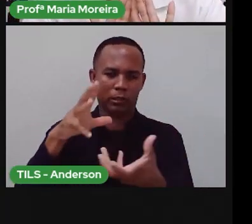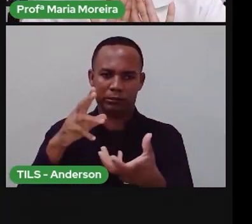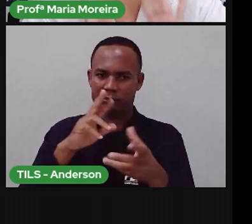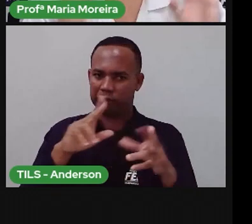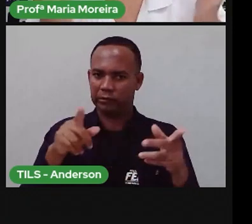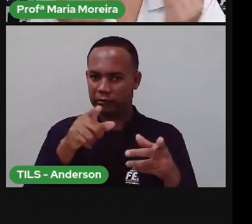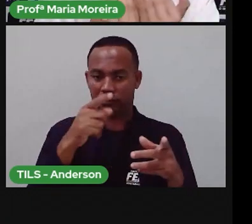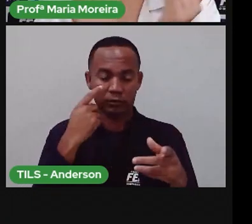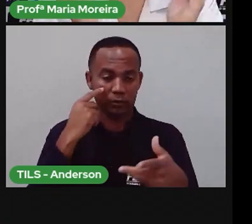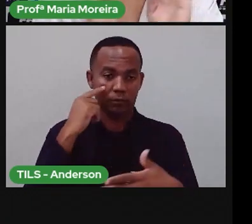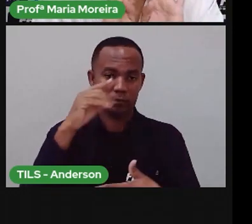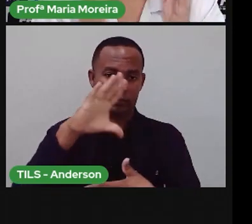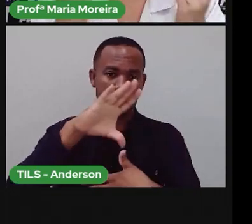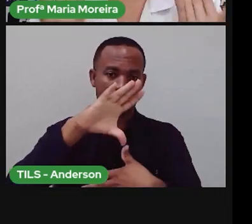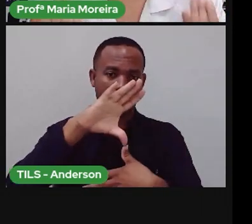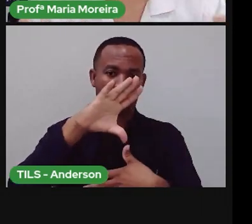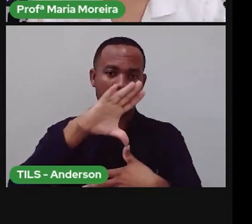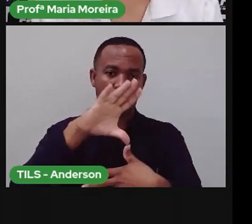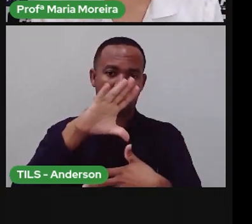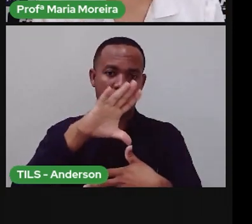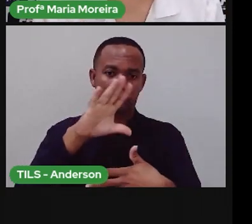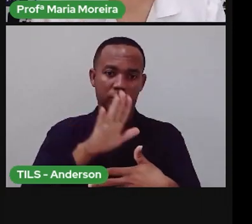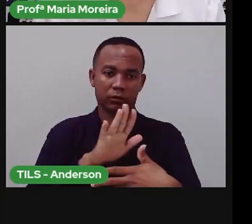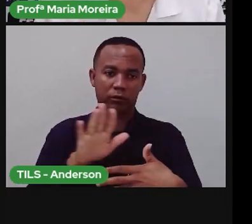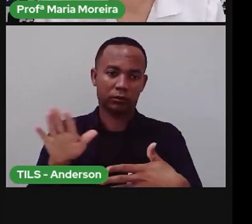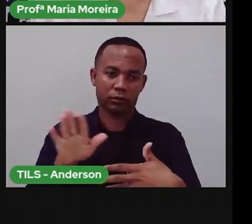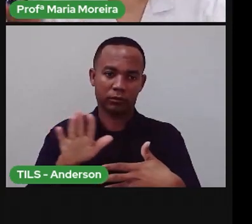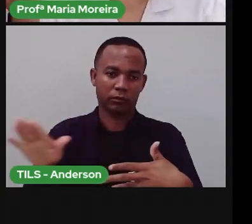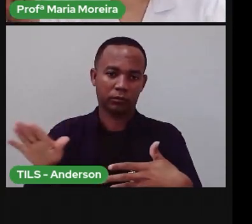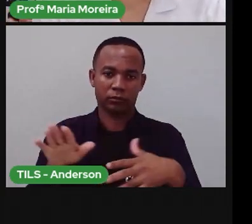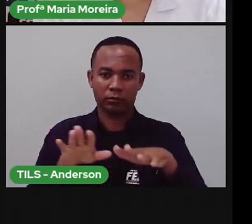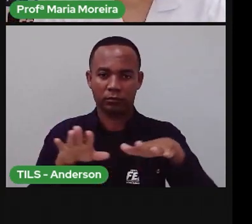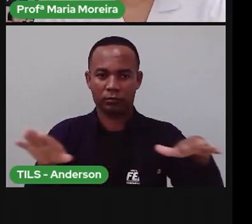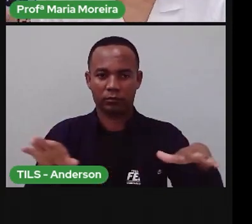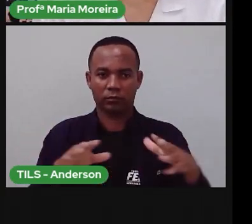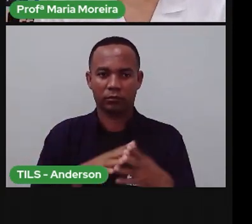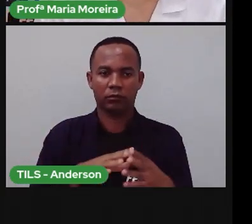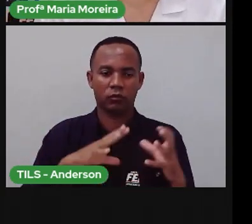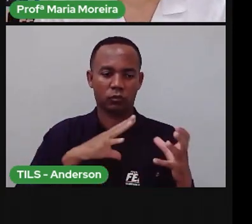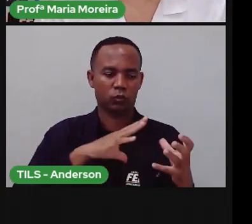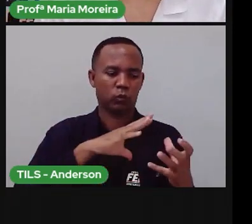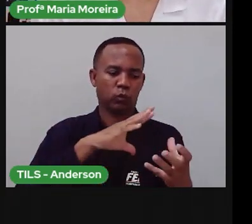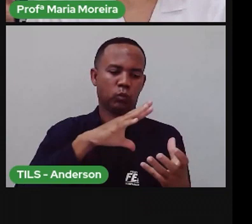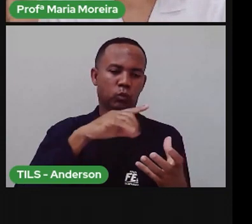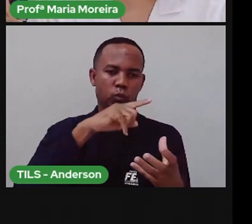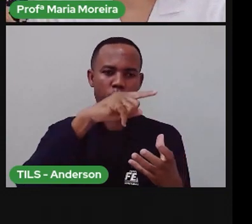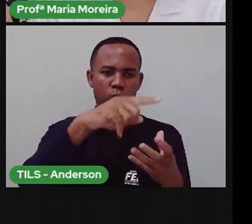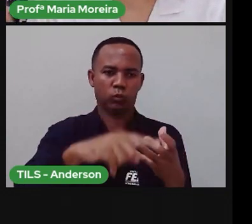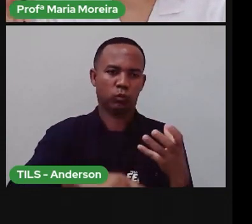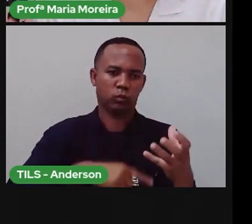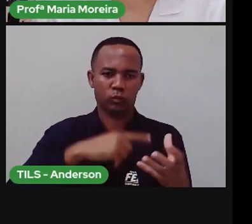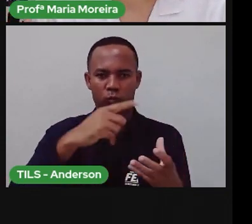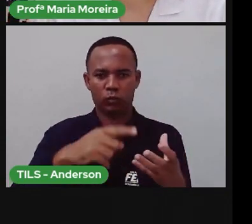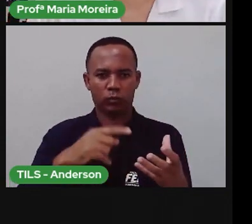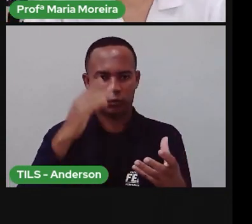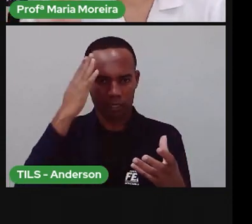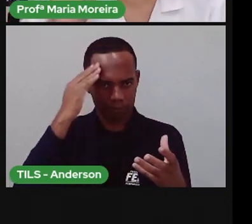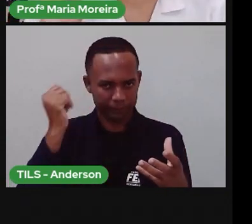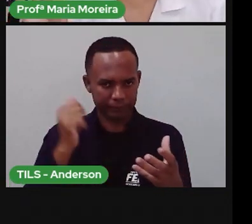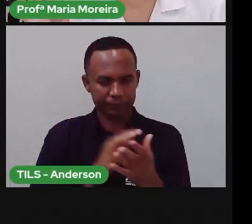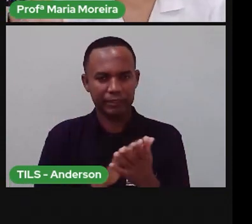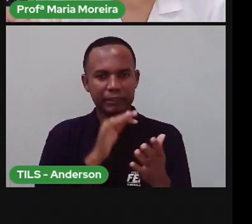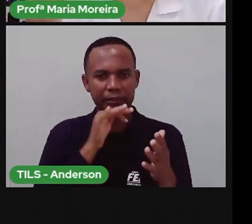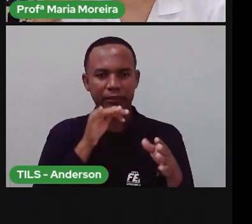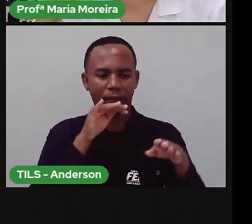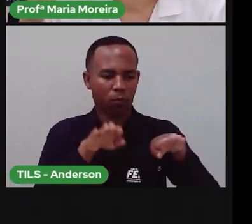esférico, que é a representação mais exata do planeta, porque o nosso planeta, ele é plano ou ele é redondo? Ele é redondo e sabemos disso. E se alguém